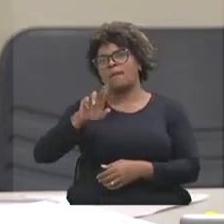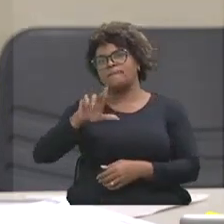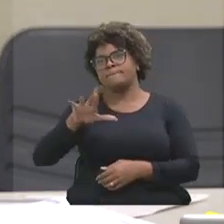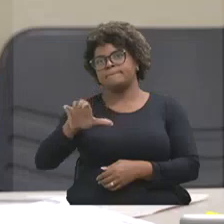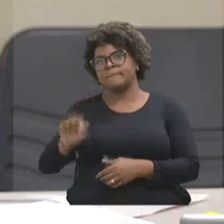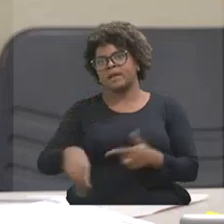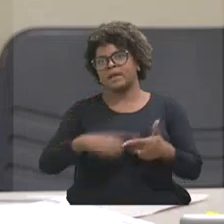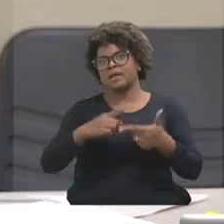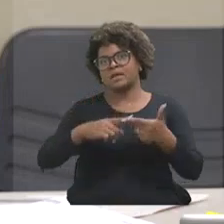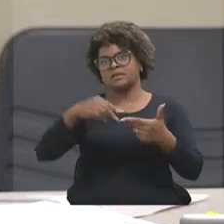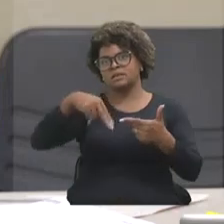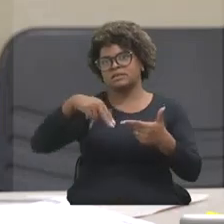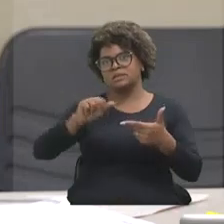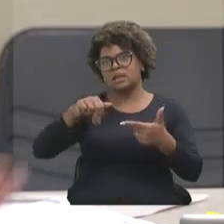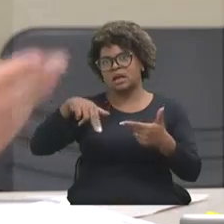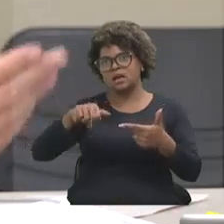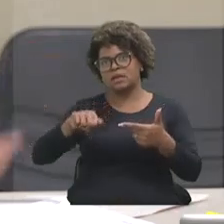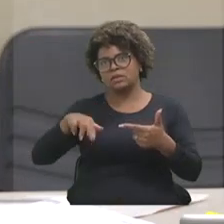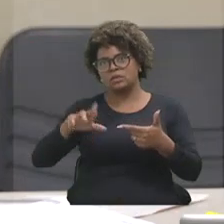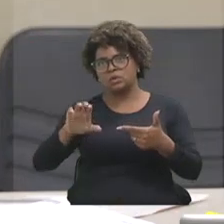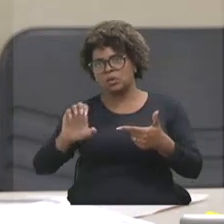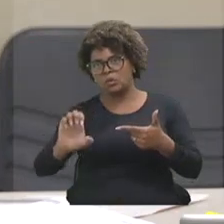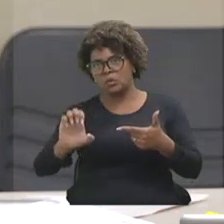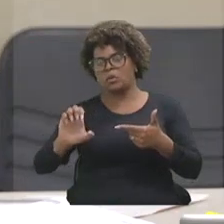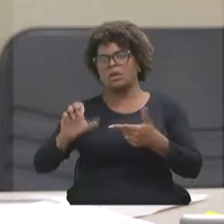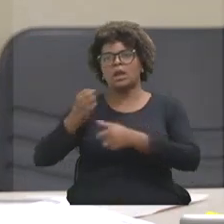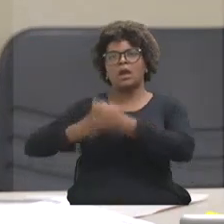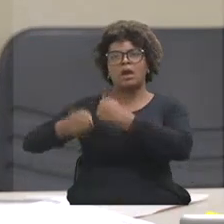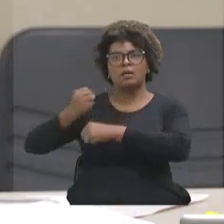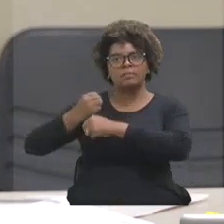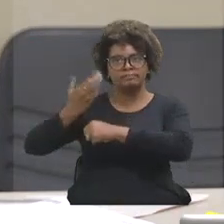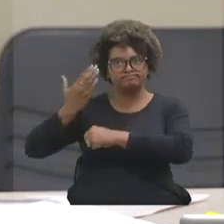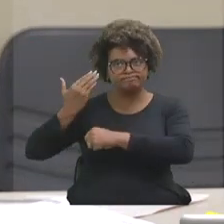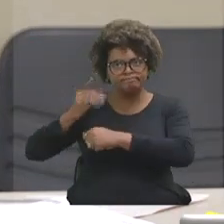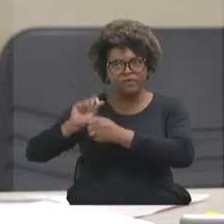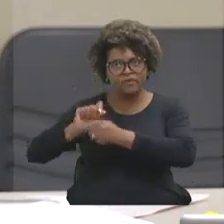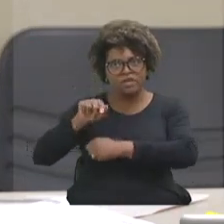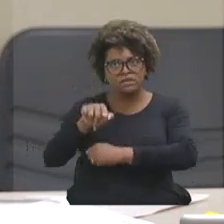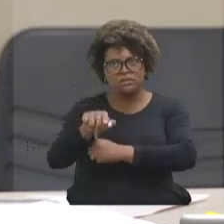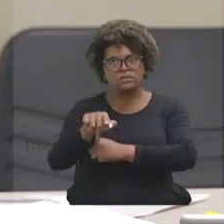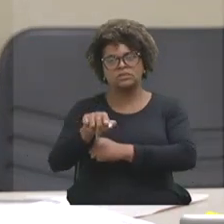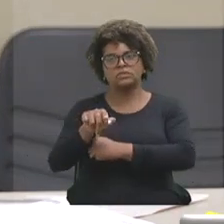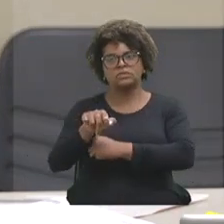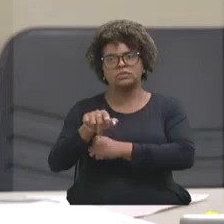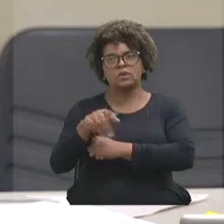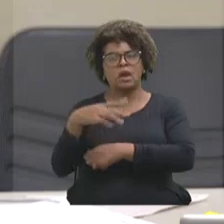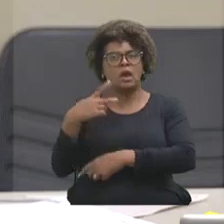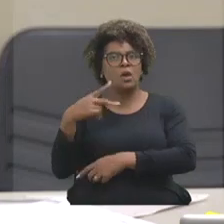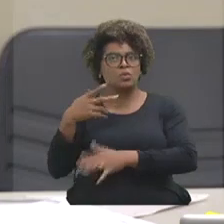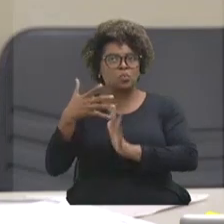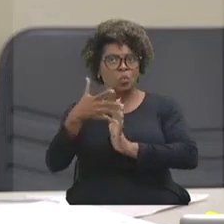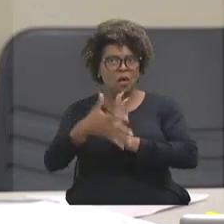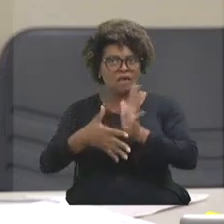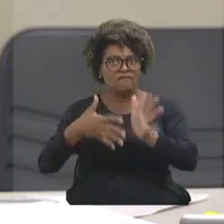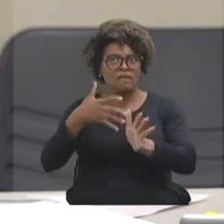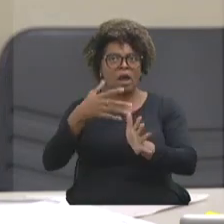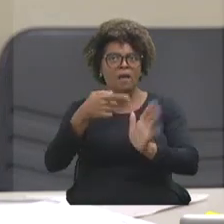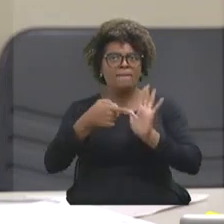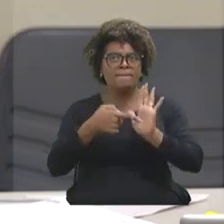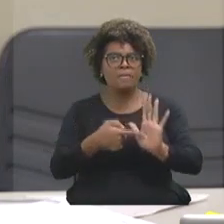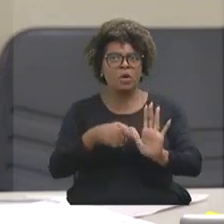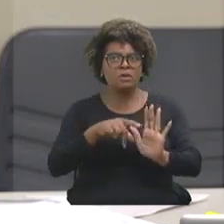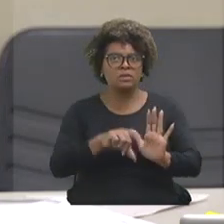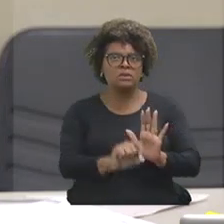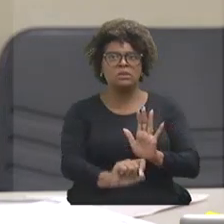Novas nós fizemos isso ano passado é muito marcante pelo que o senhor falou nós temos que levar a ponta um tratamento